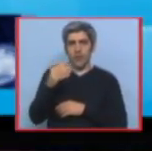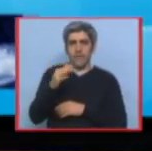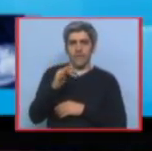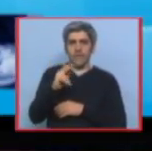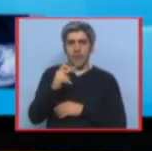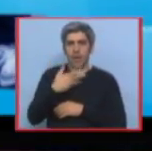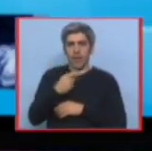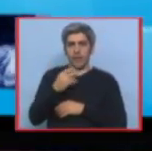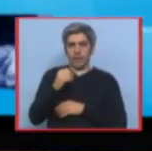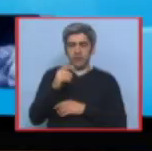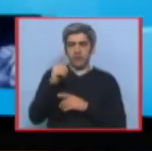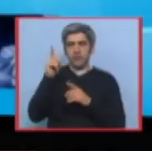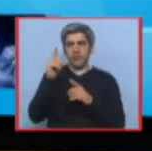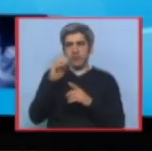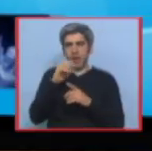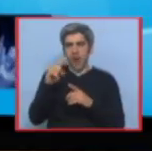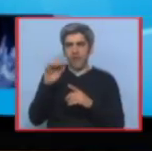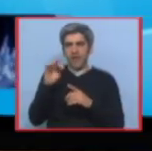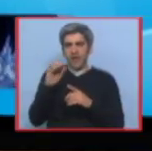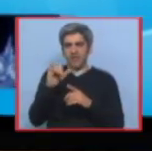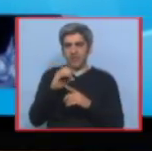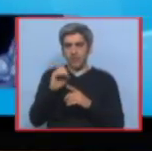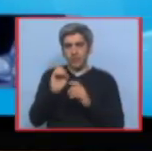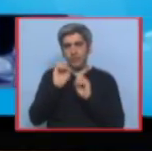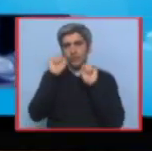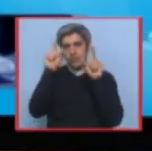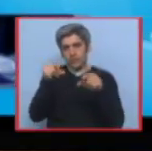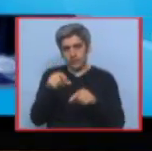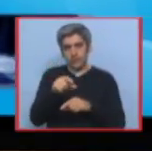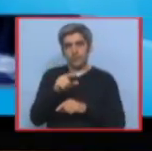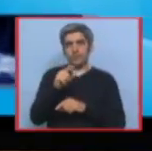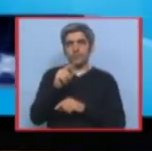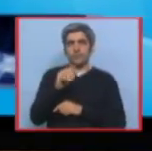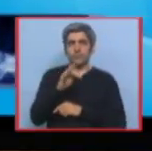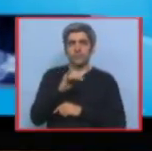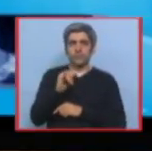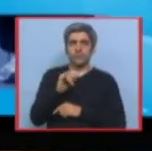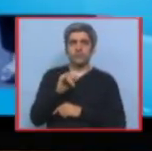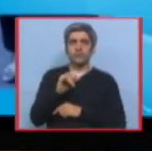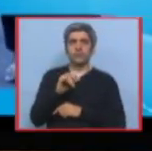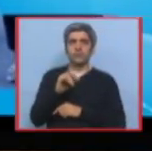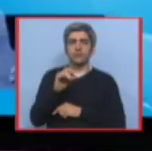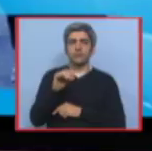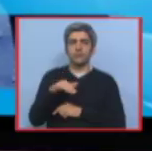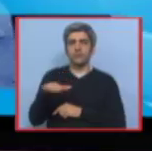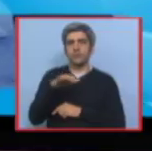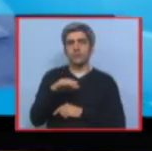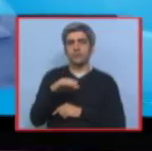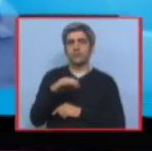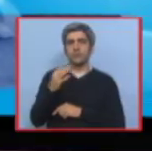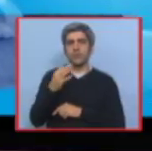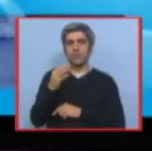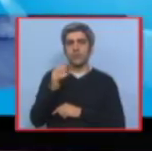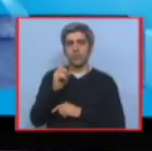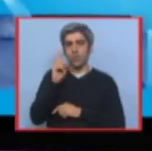frades enviados por São Francisco, concretamente Frei Gualter, que se situou na